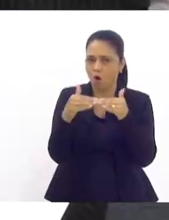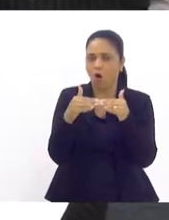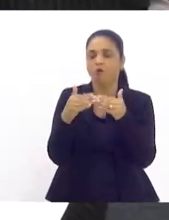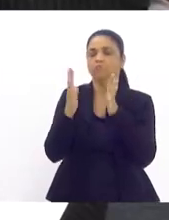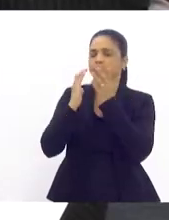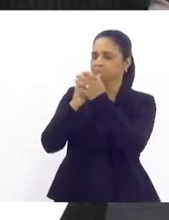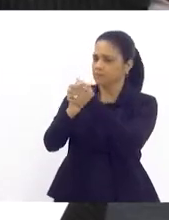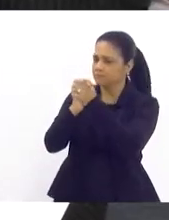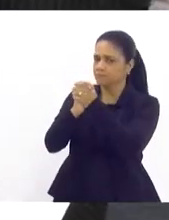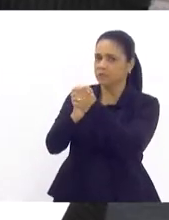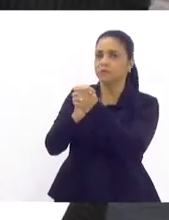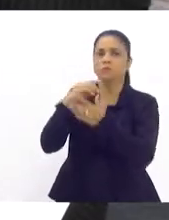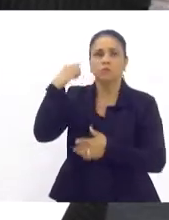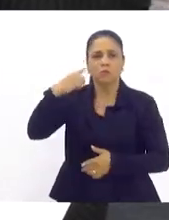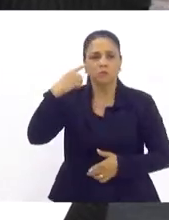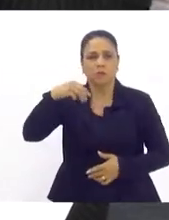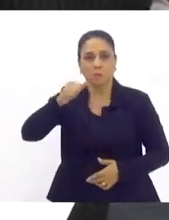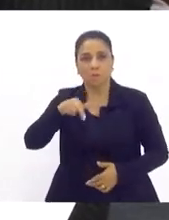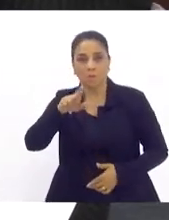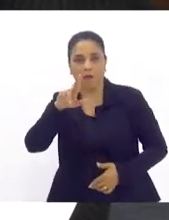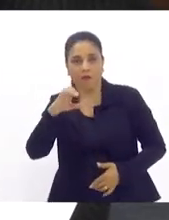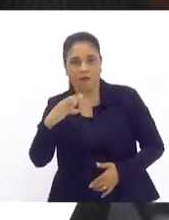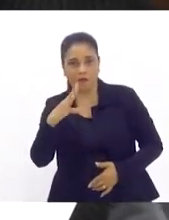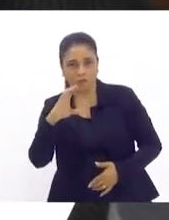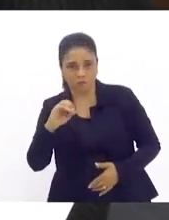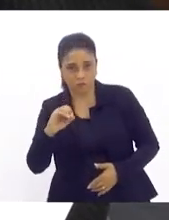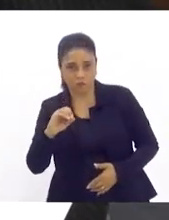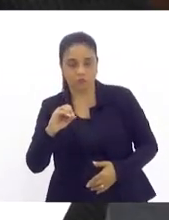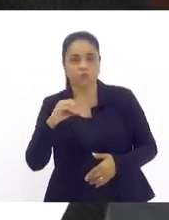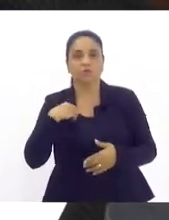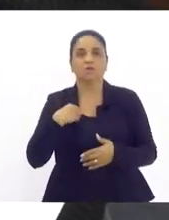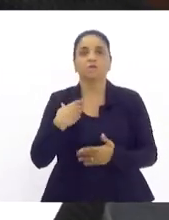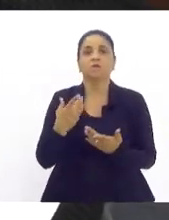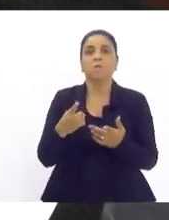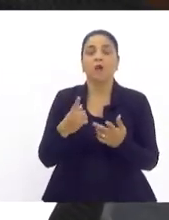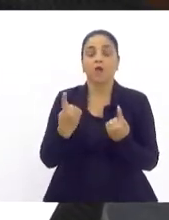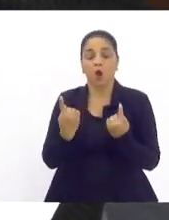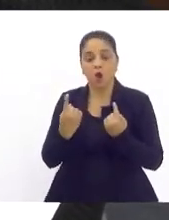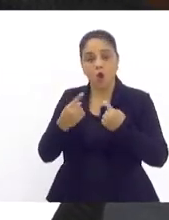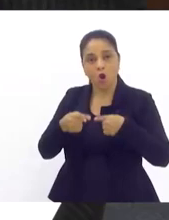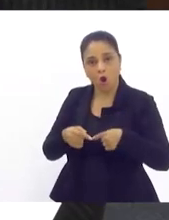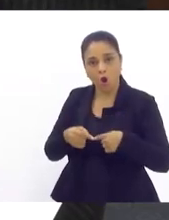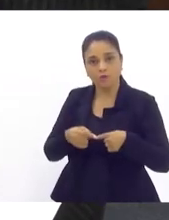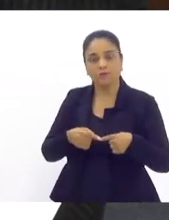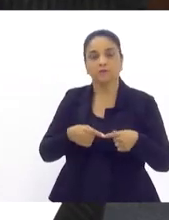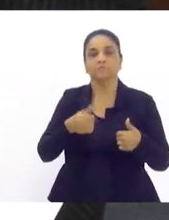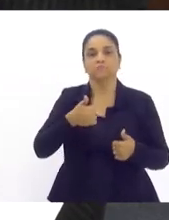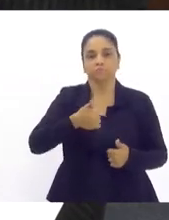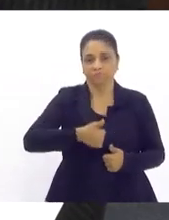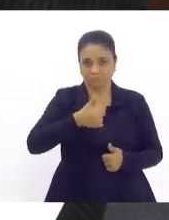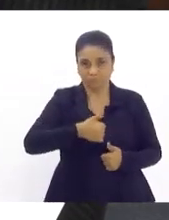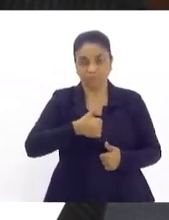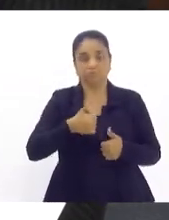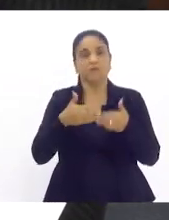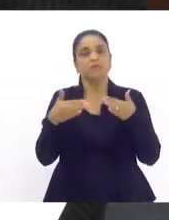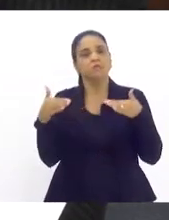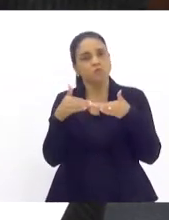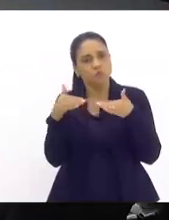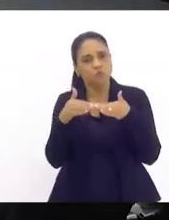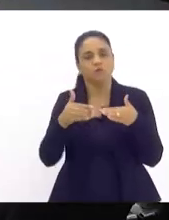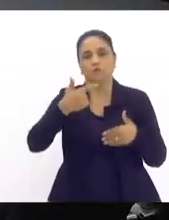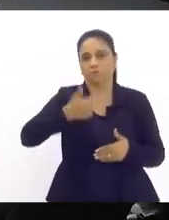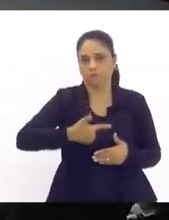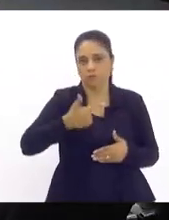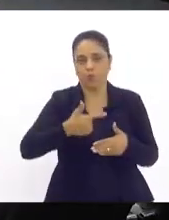pela sensibilidade pelo tema, mas contrário à emenda 1 e favorável à emenda 2. Obrigada, senhora